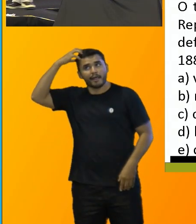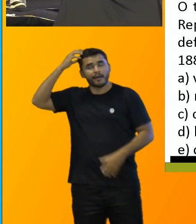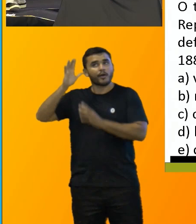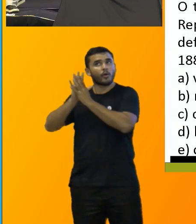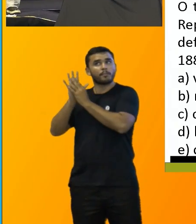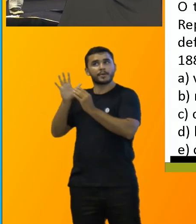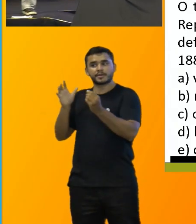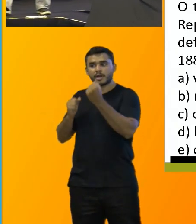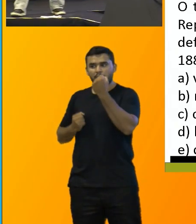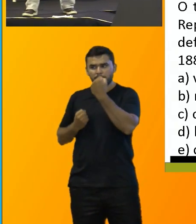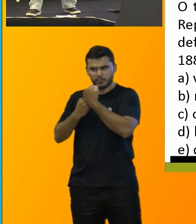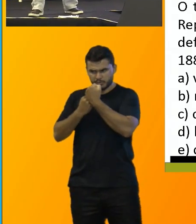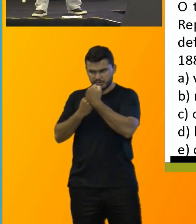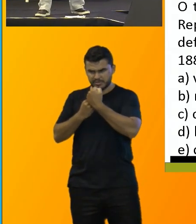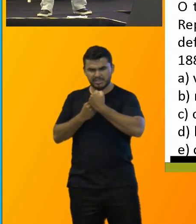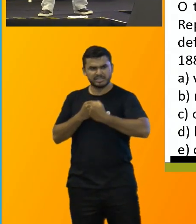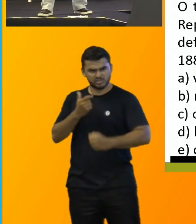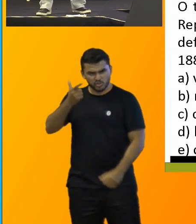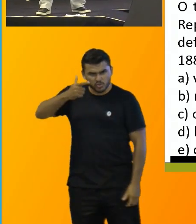que Vargas pretendia